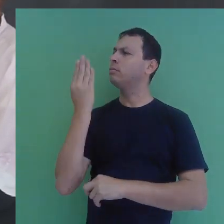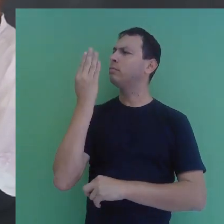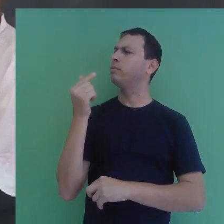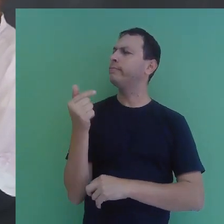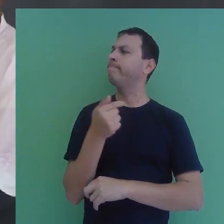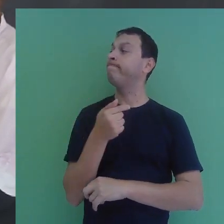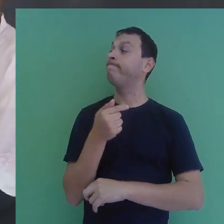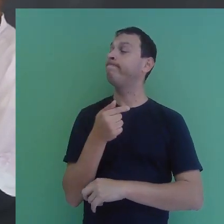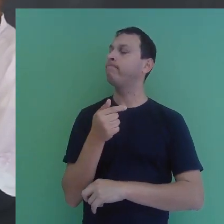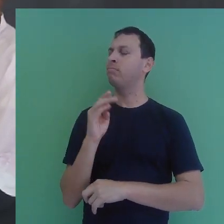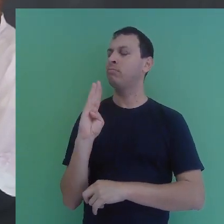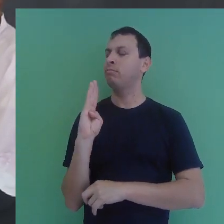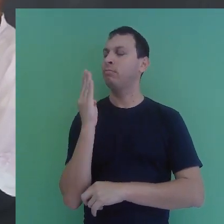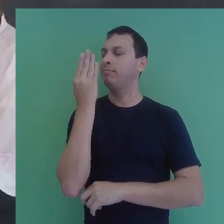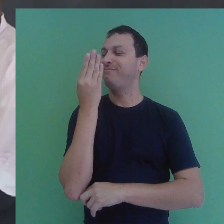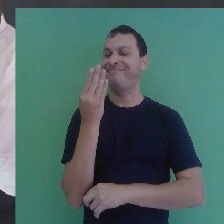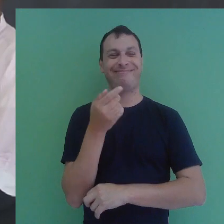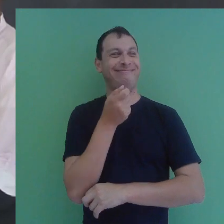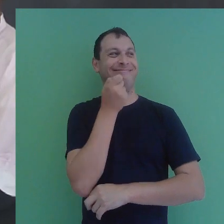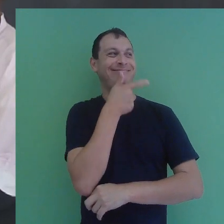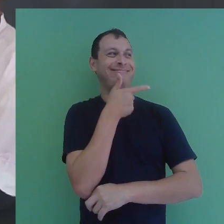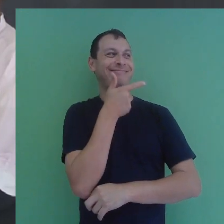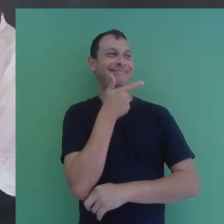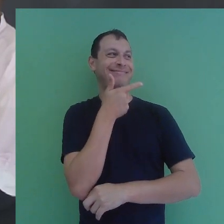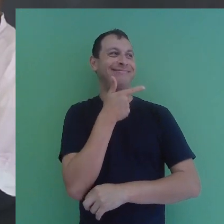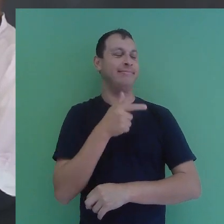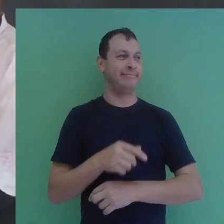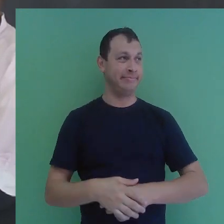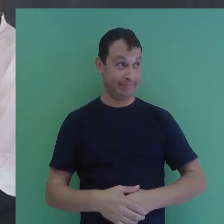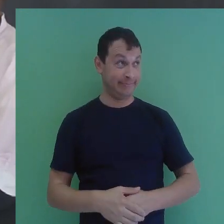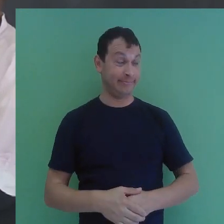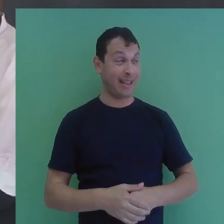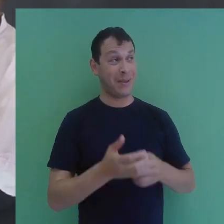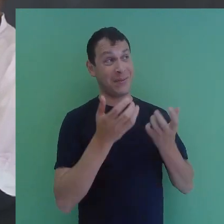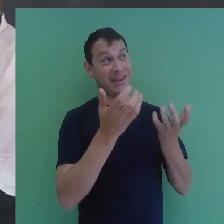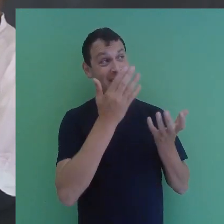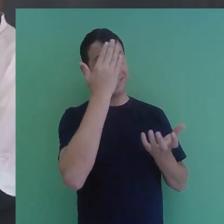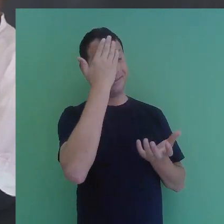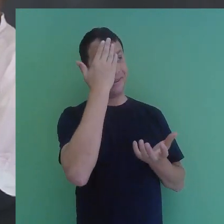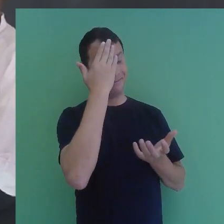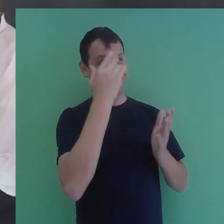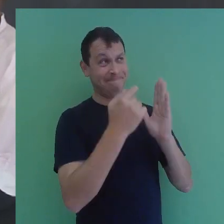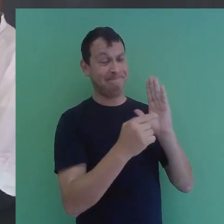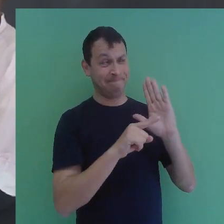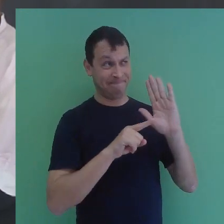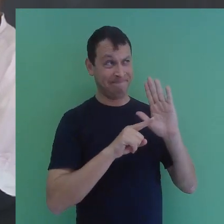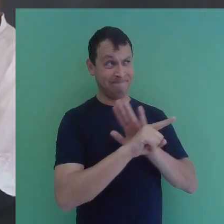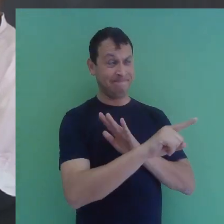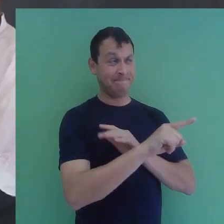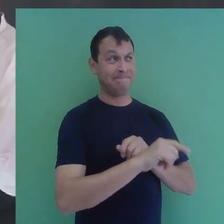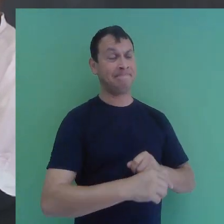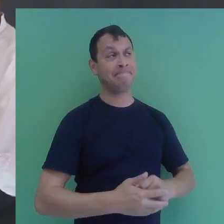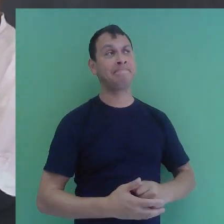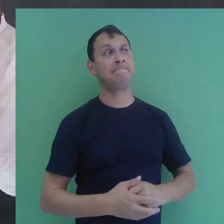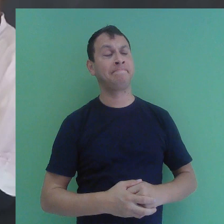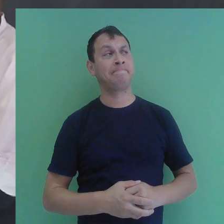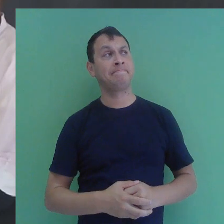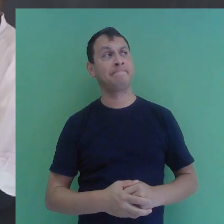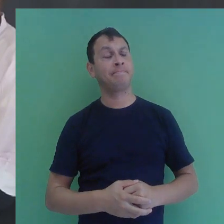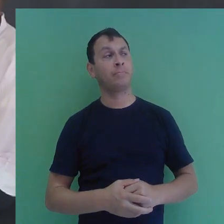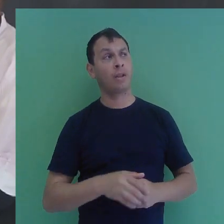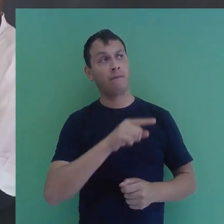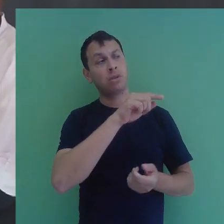muito interessante, eu acho incrível, assim. Mas o que eu queria saber de você se você em algum momento, em